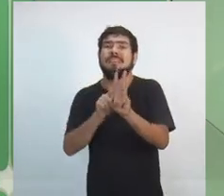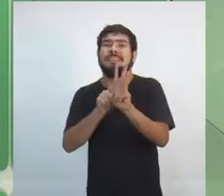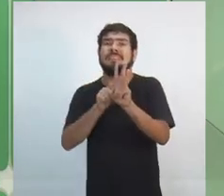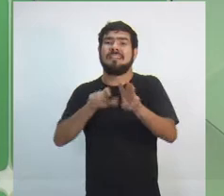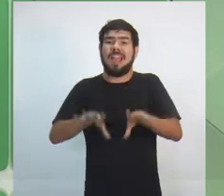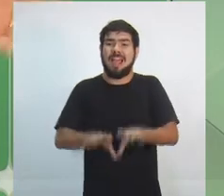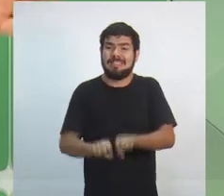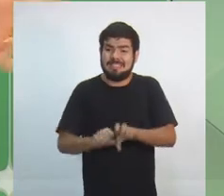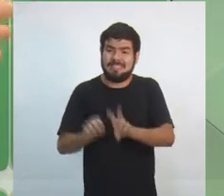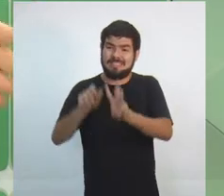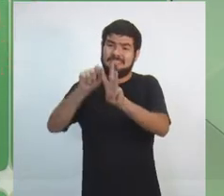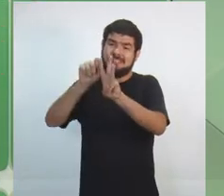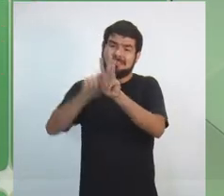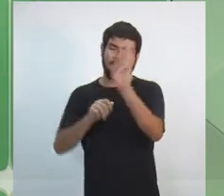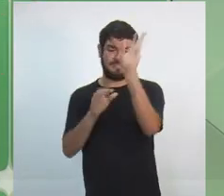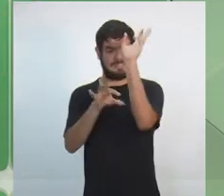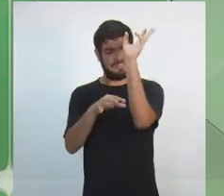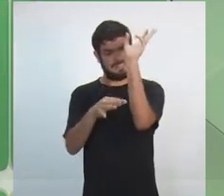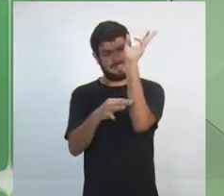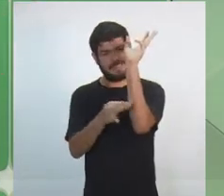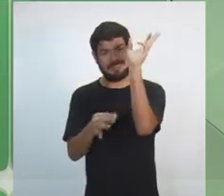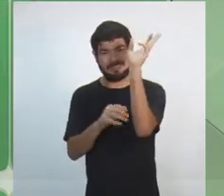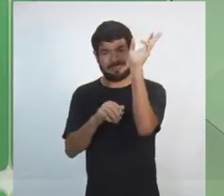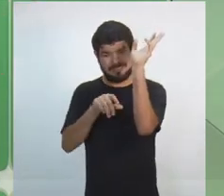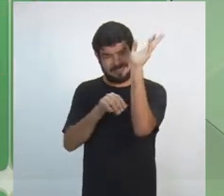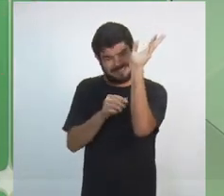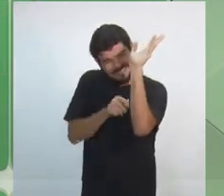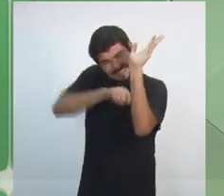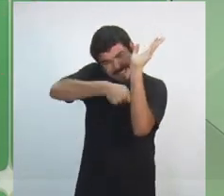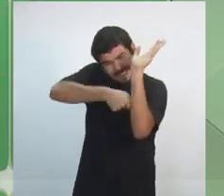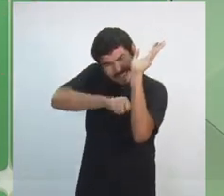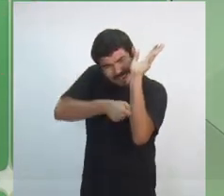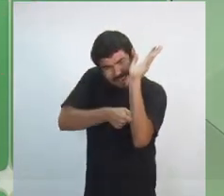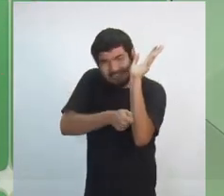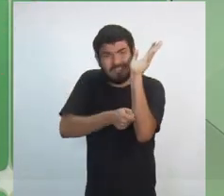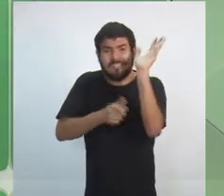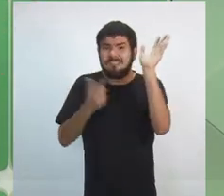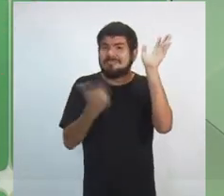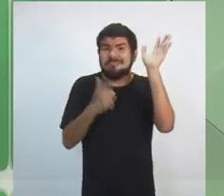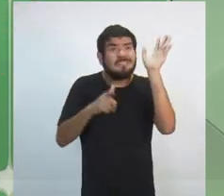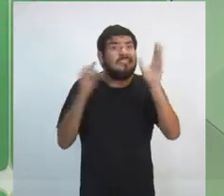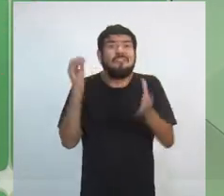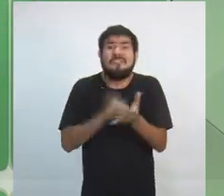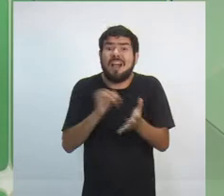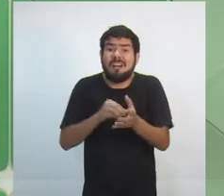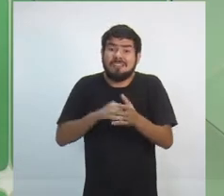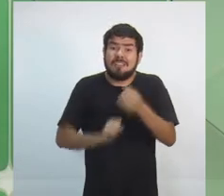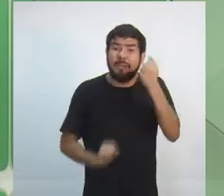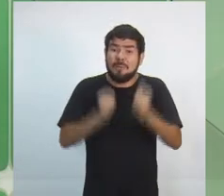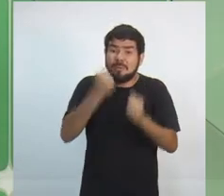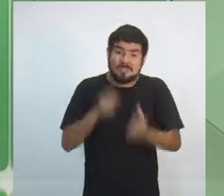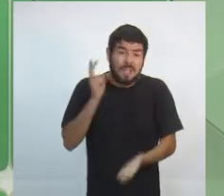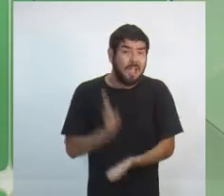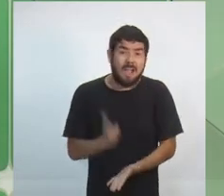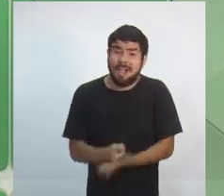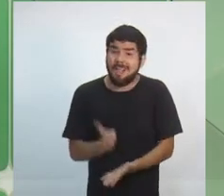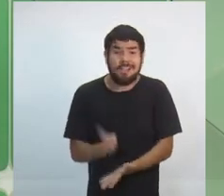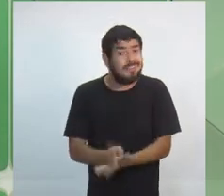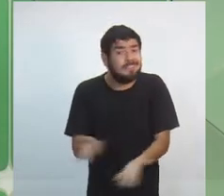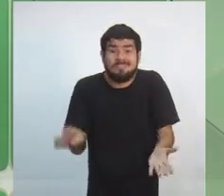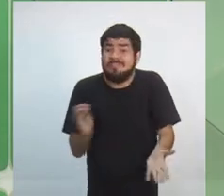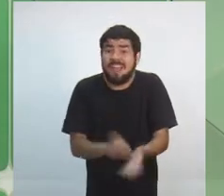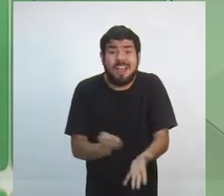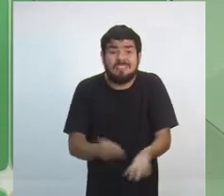sazonal. Não há uma produção contínua, porque a nossa região não é propícia a isso. Não queira